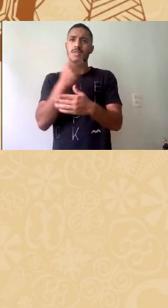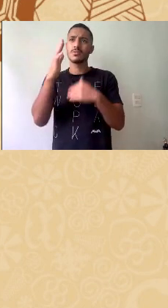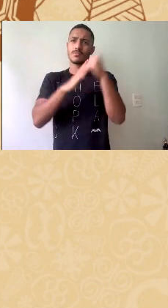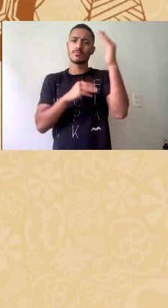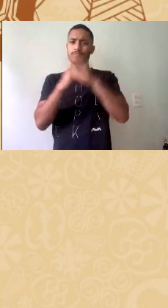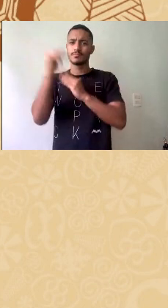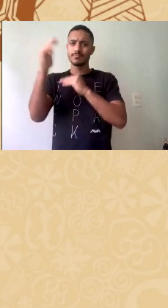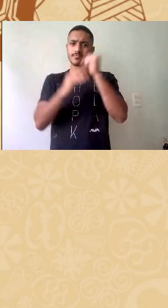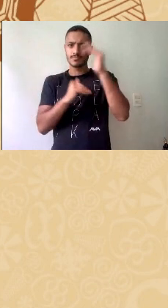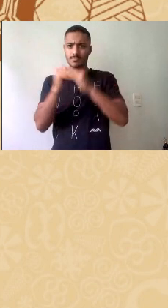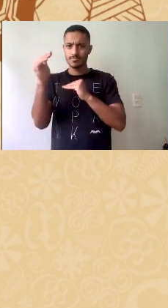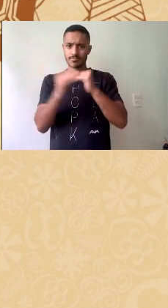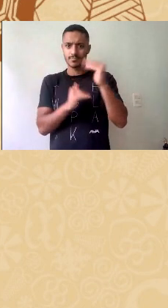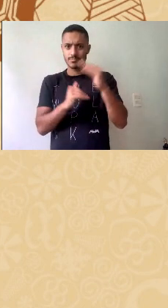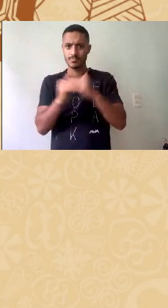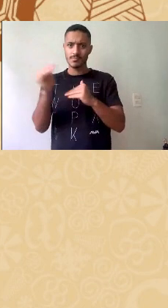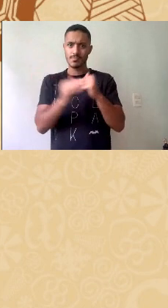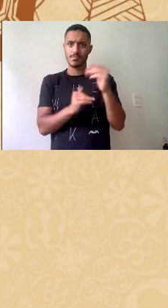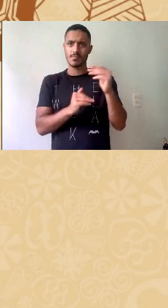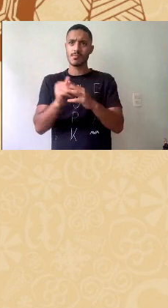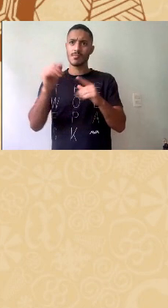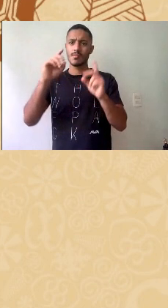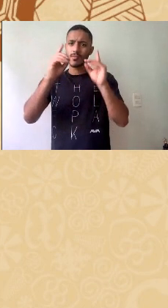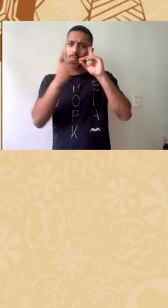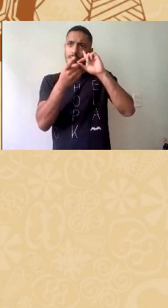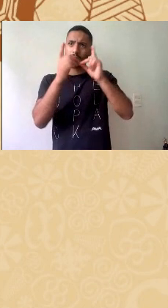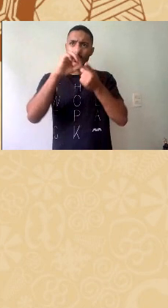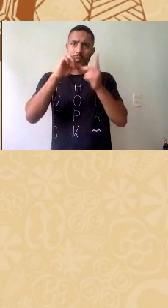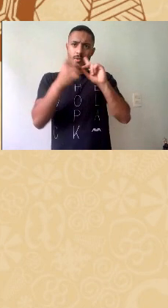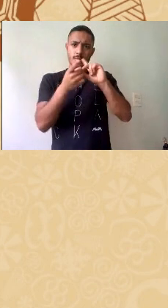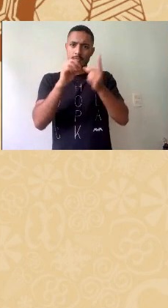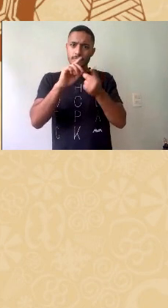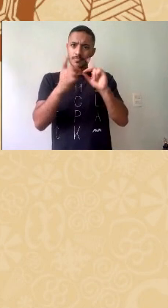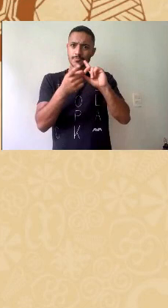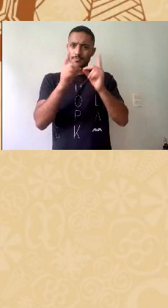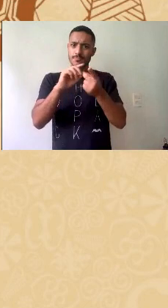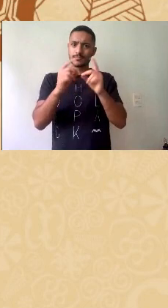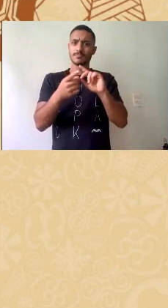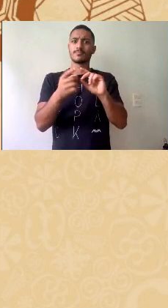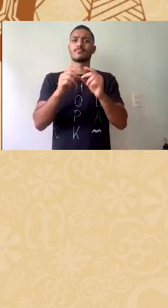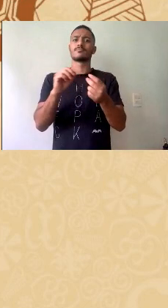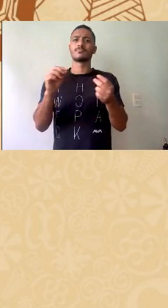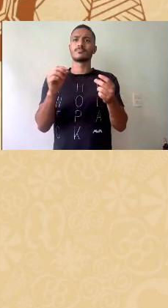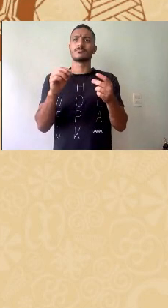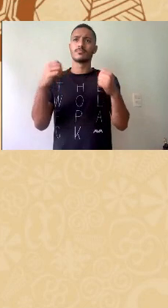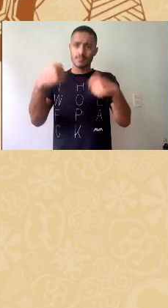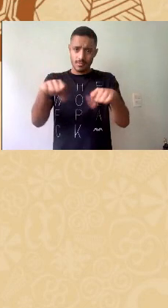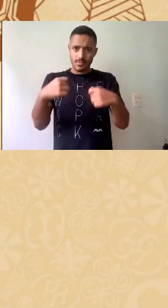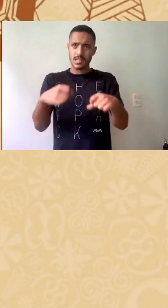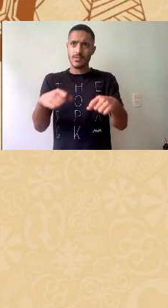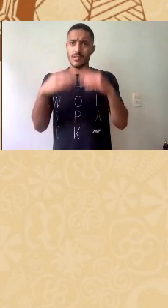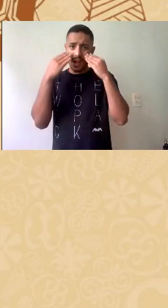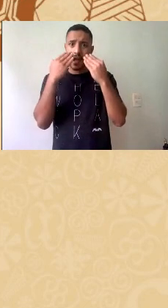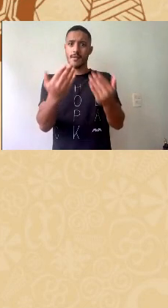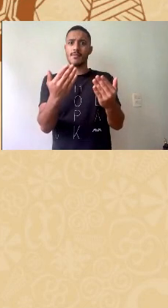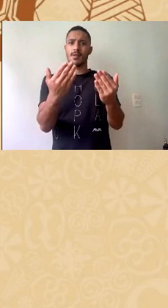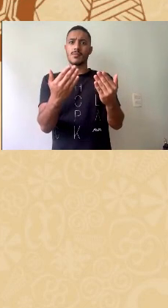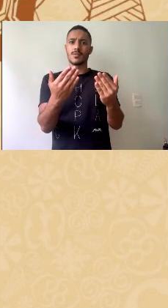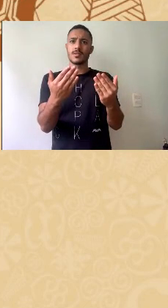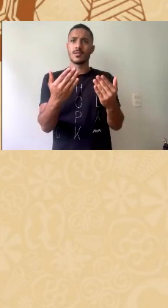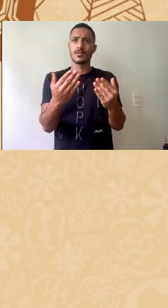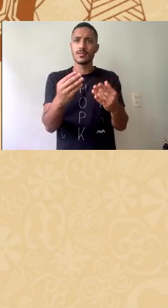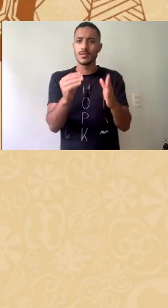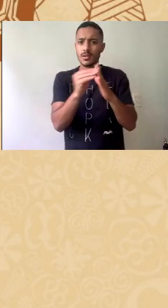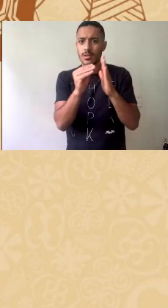hoje, pedindo a Go, aí eu sei que a seminário era exposição de conteúdo, mas a gente precisava vivenciar isso aqui. A gente não está presencialmente, mas de uma